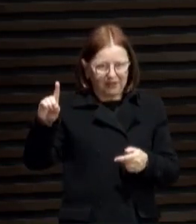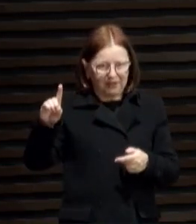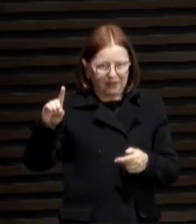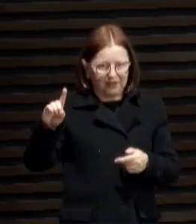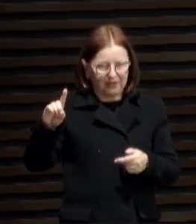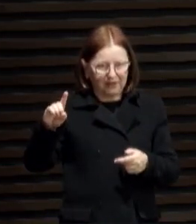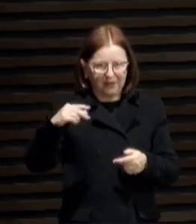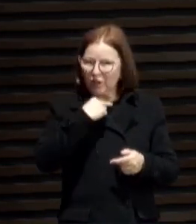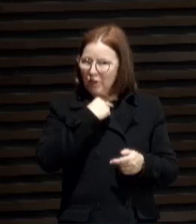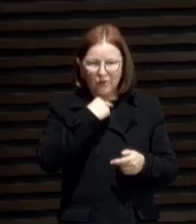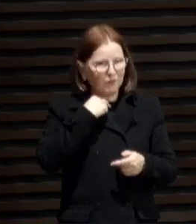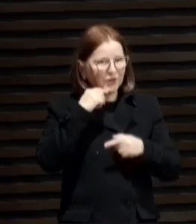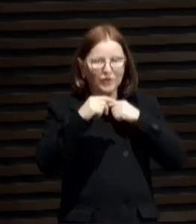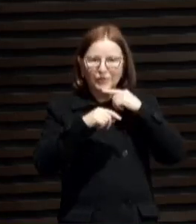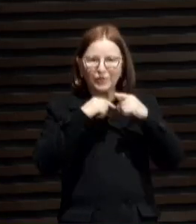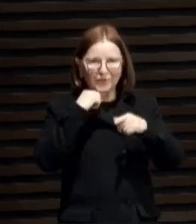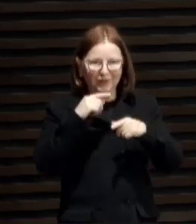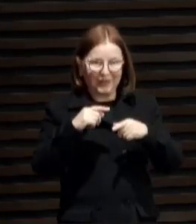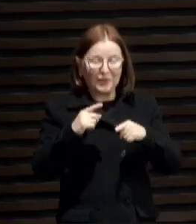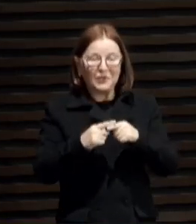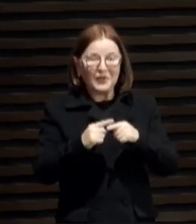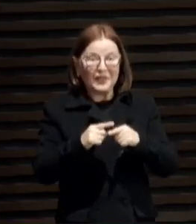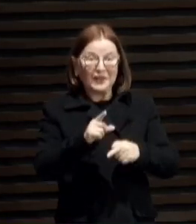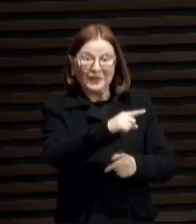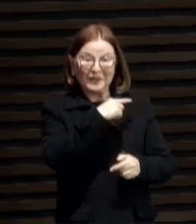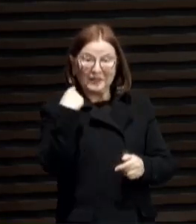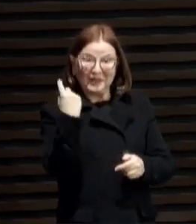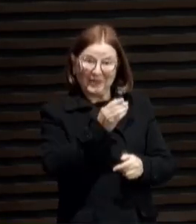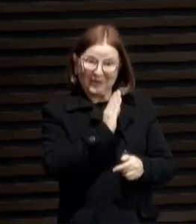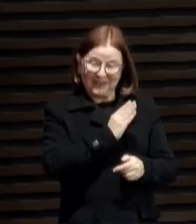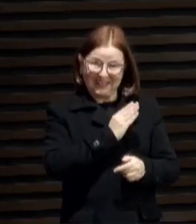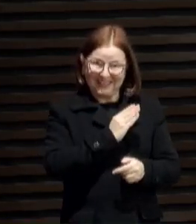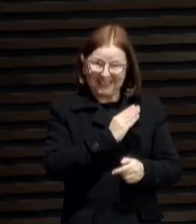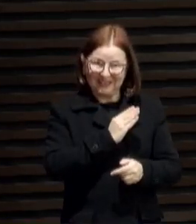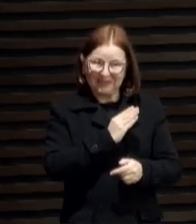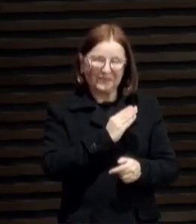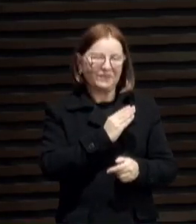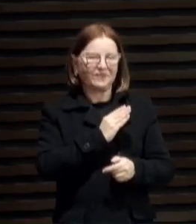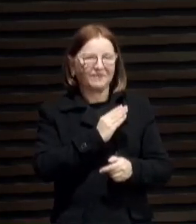em nosso coração está testificado esse amor de Deus por meio da